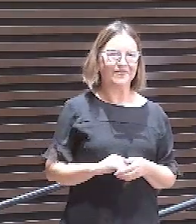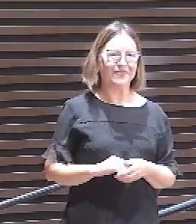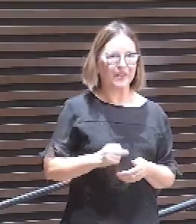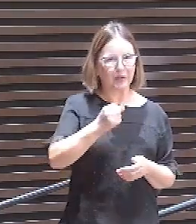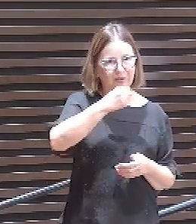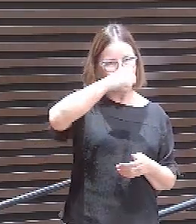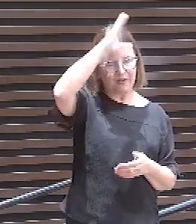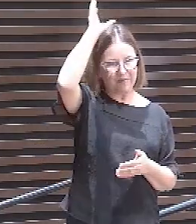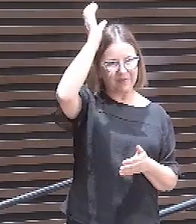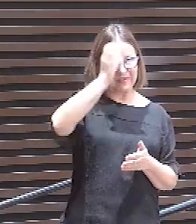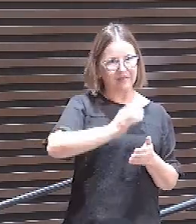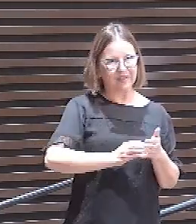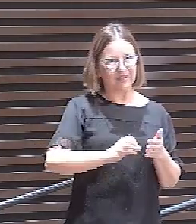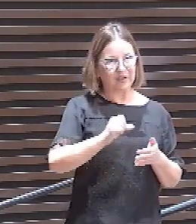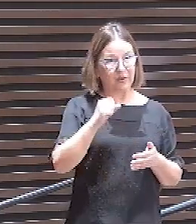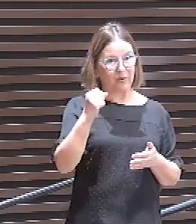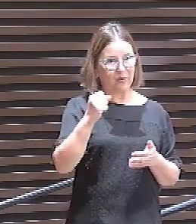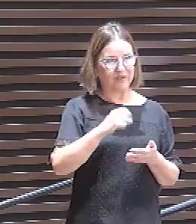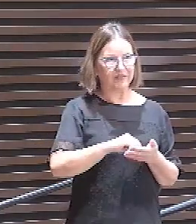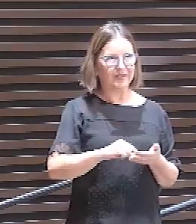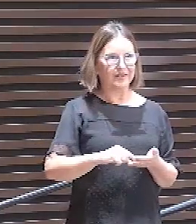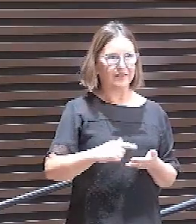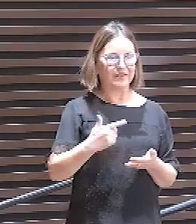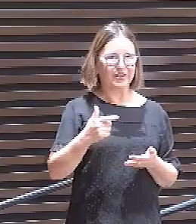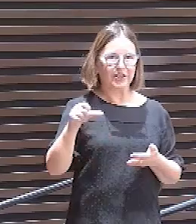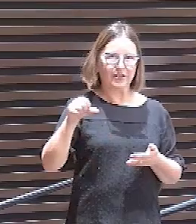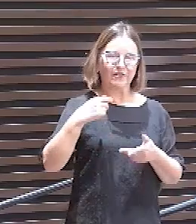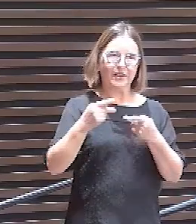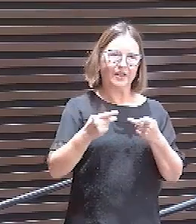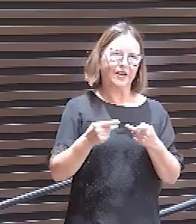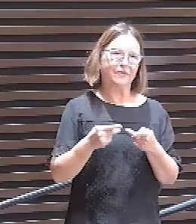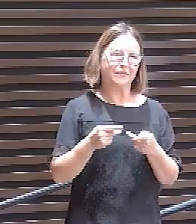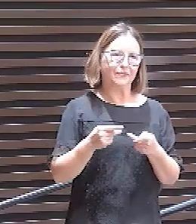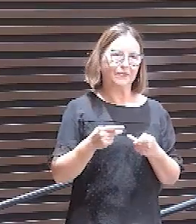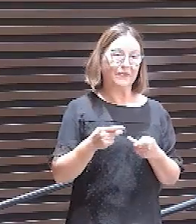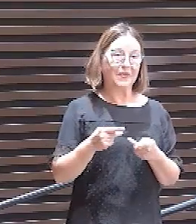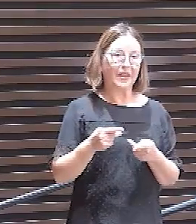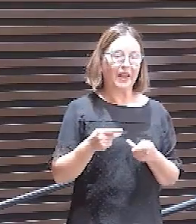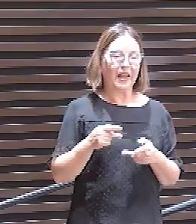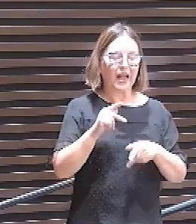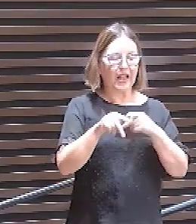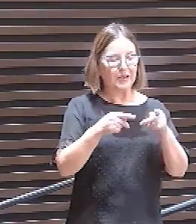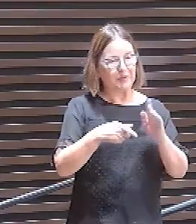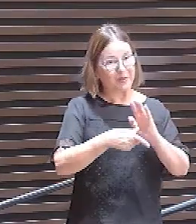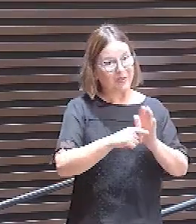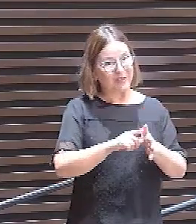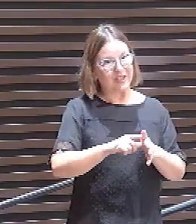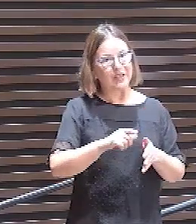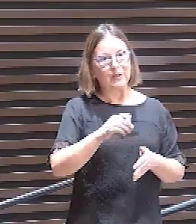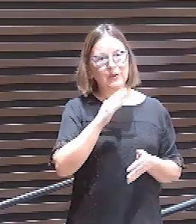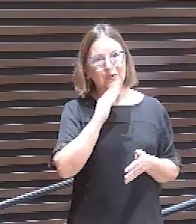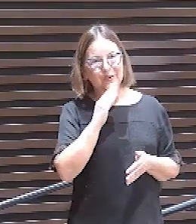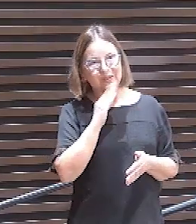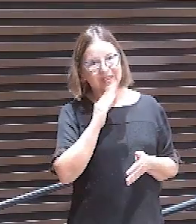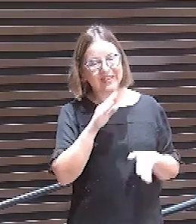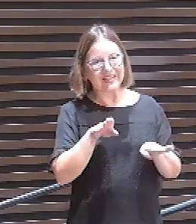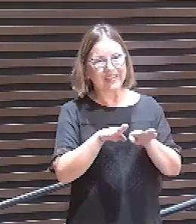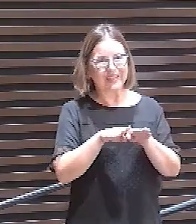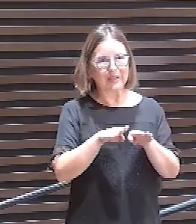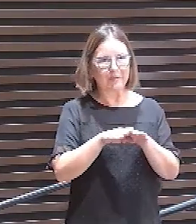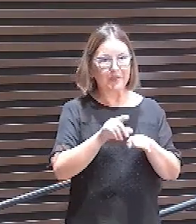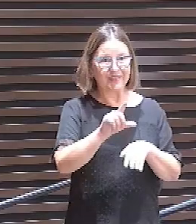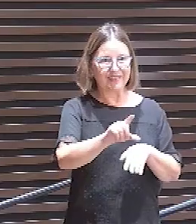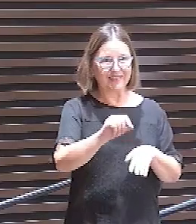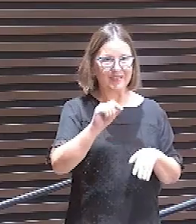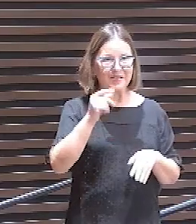Romanos 8, 29 diz: porquanto os que de antemão conheceu, também os predestinou para serem